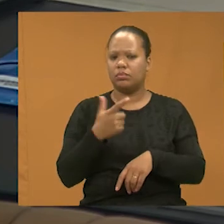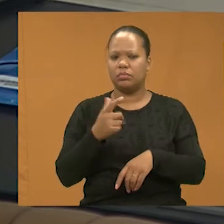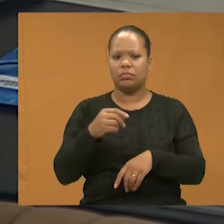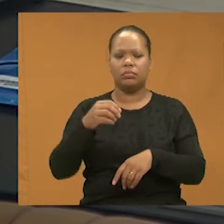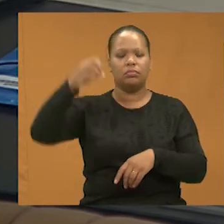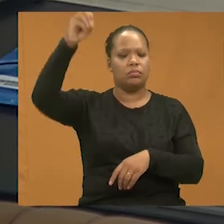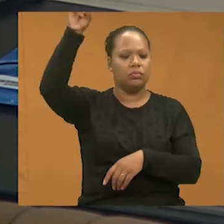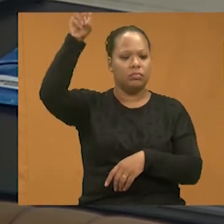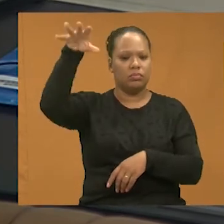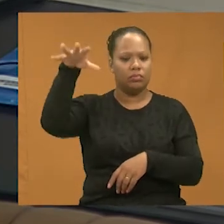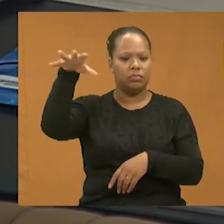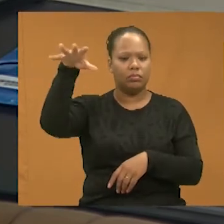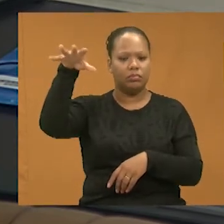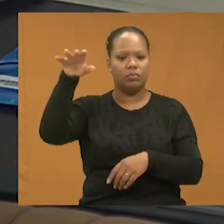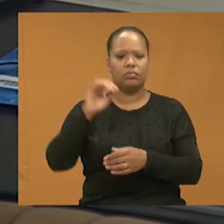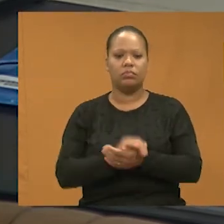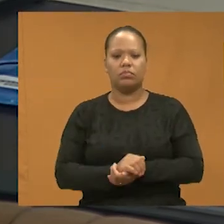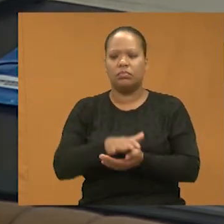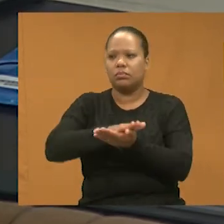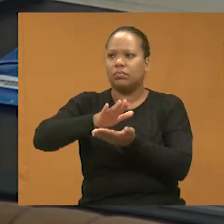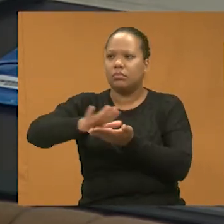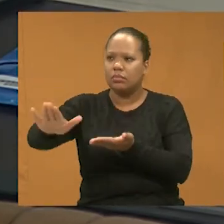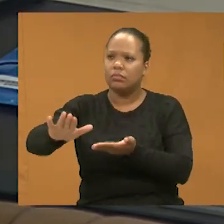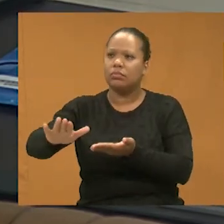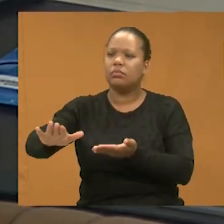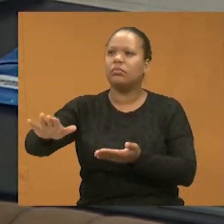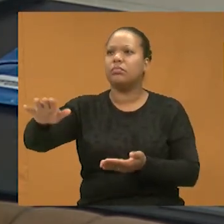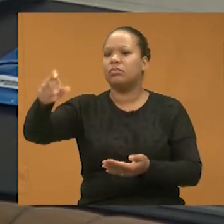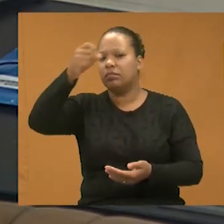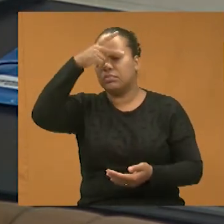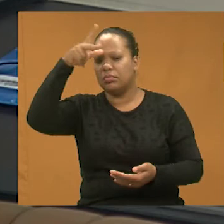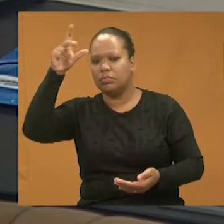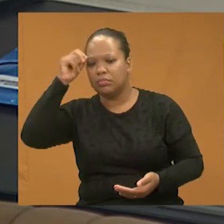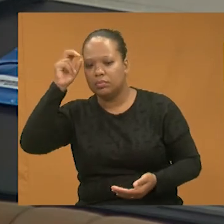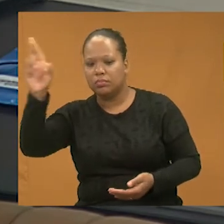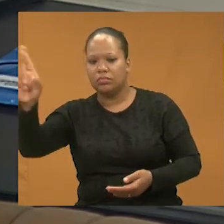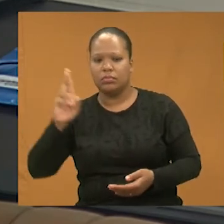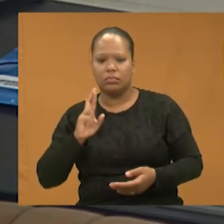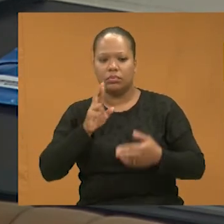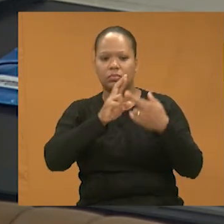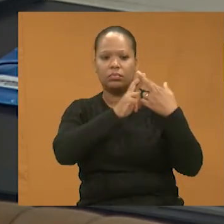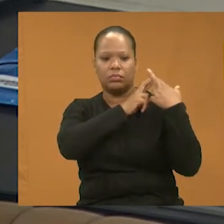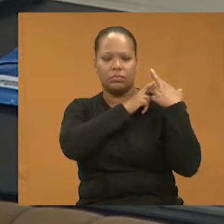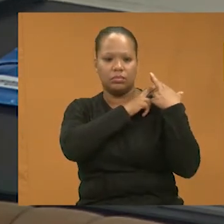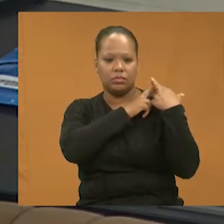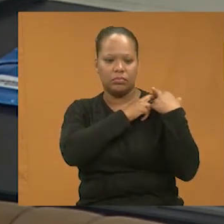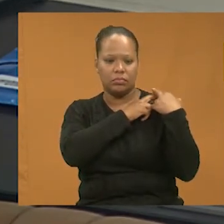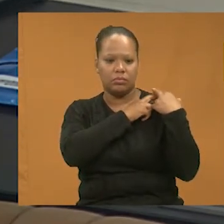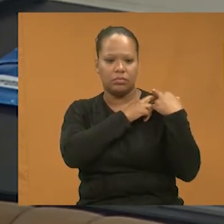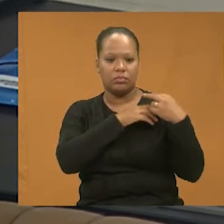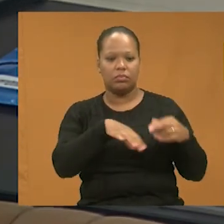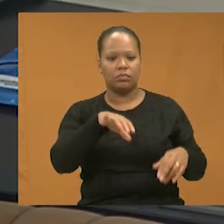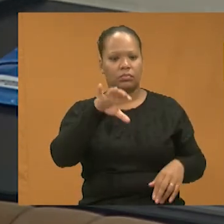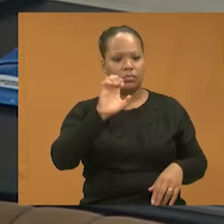para a Bandeirante, é da Prefeitura, manda para a Prefeitura, é para a Bandeirante, e vai indo, vai rolando, e vai empurrando com a barriga. Vai